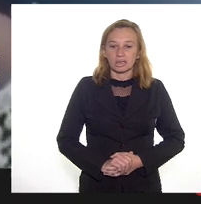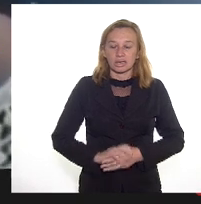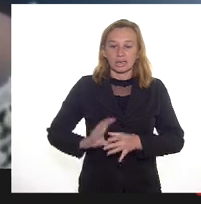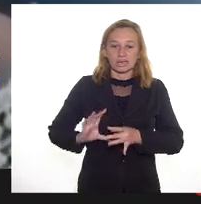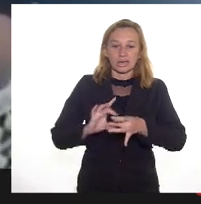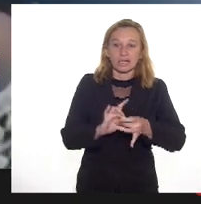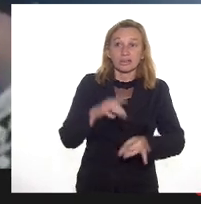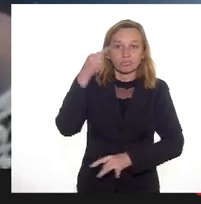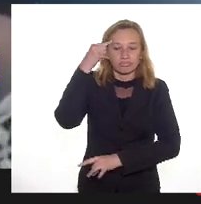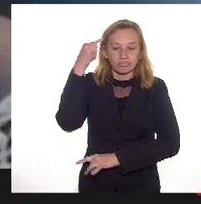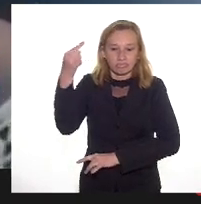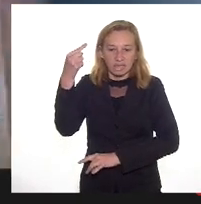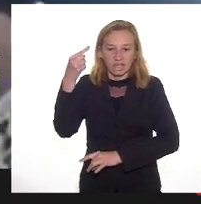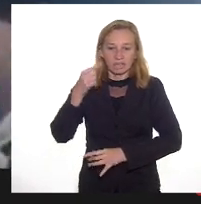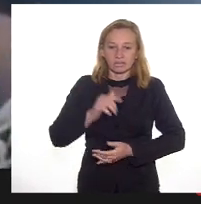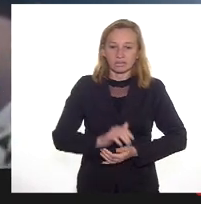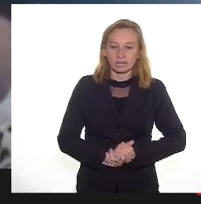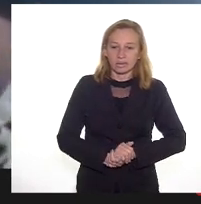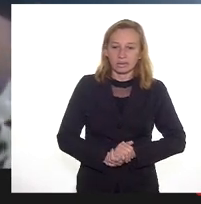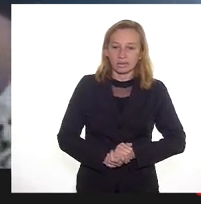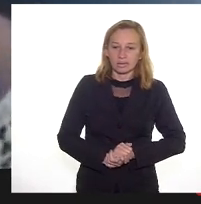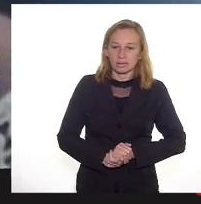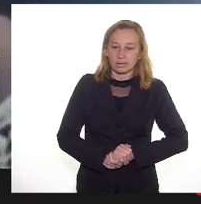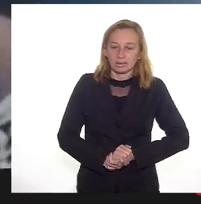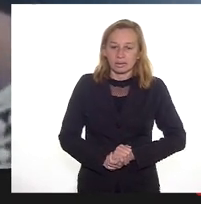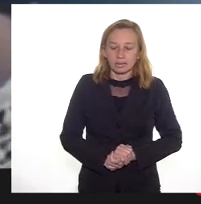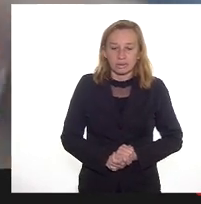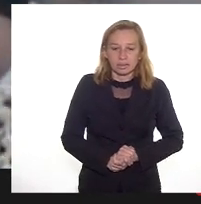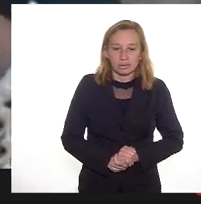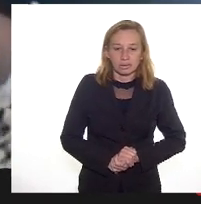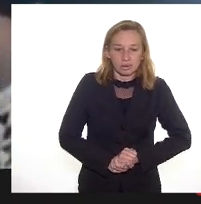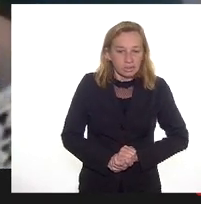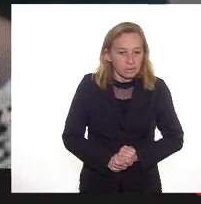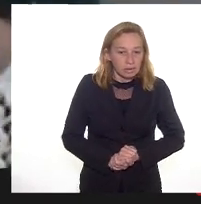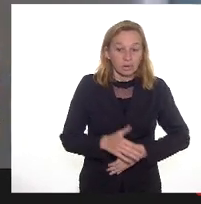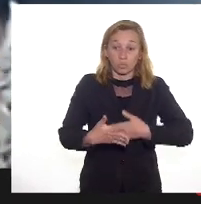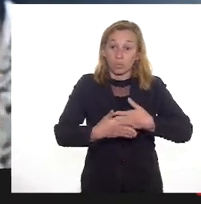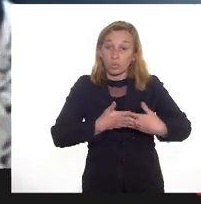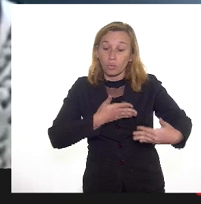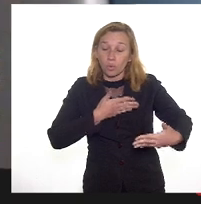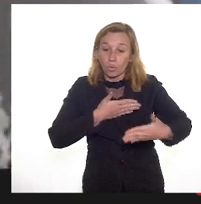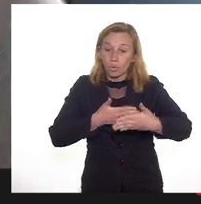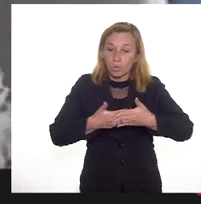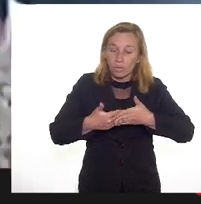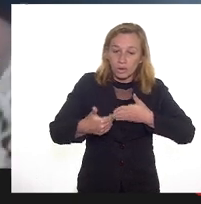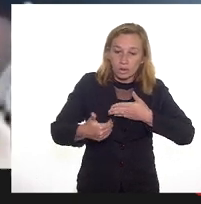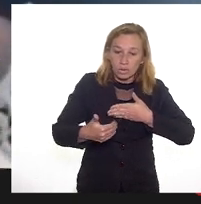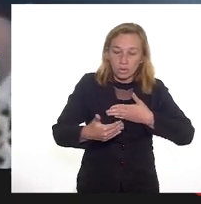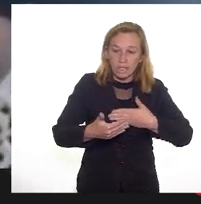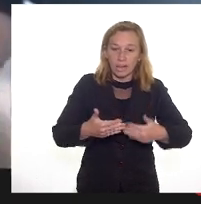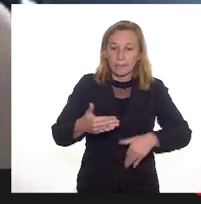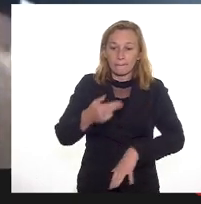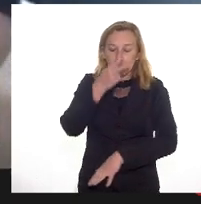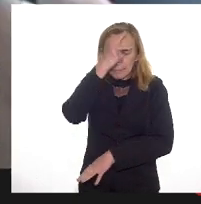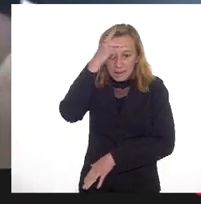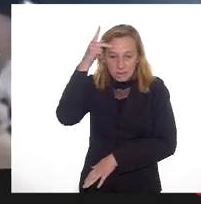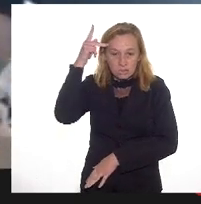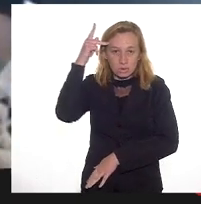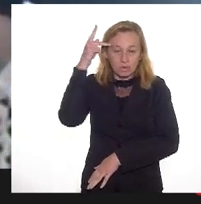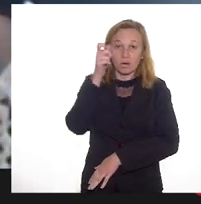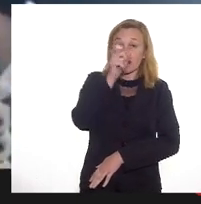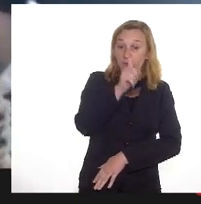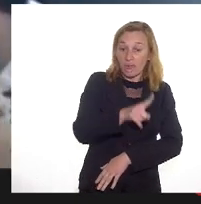ideia que não existe também no Brasil, de que qualquer indivíduo ele